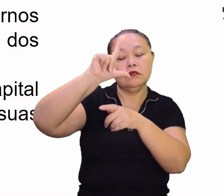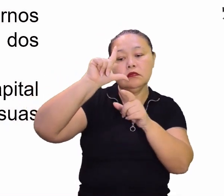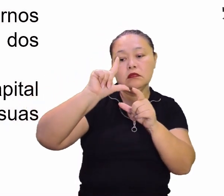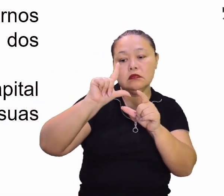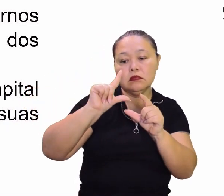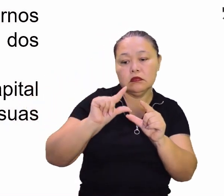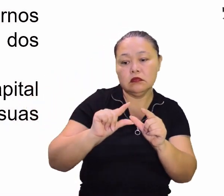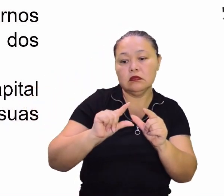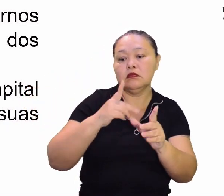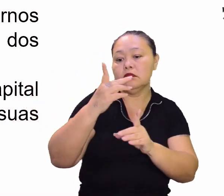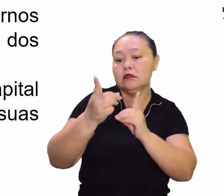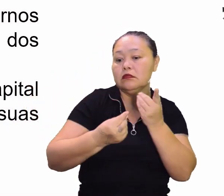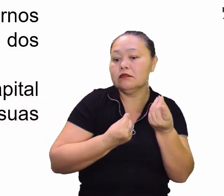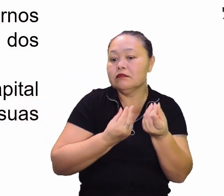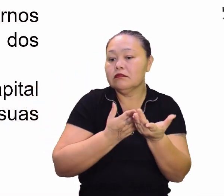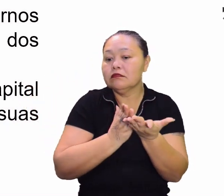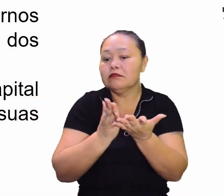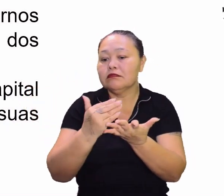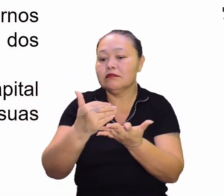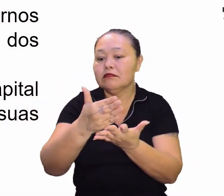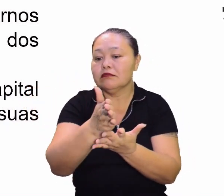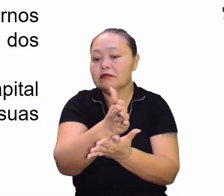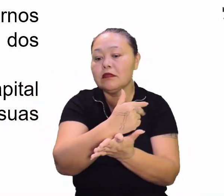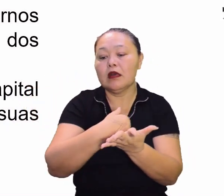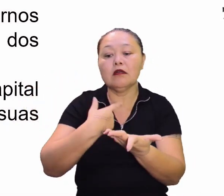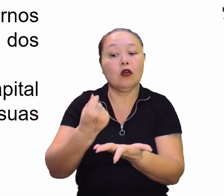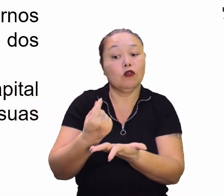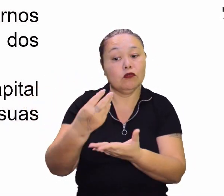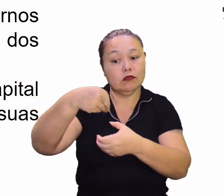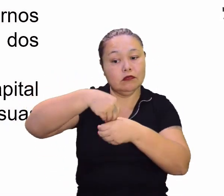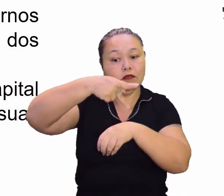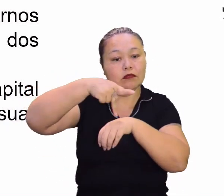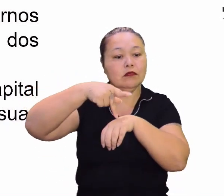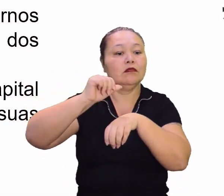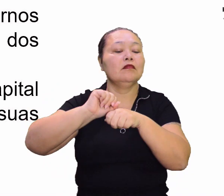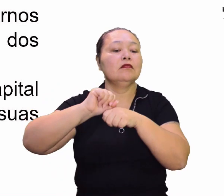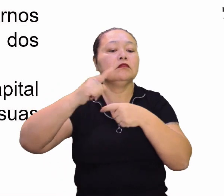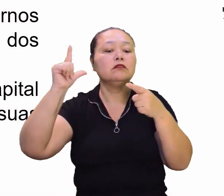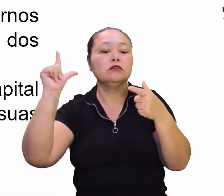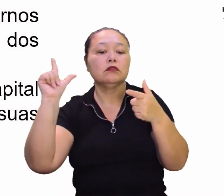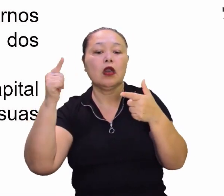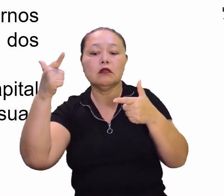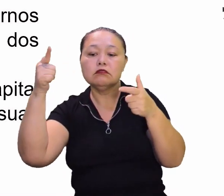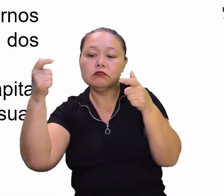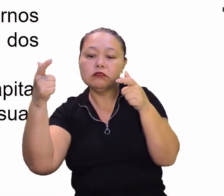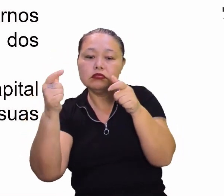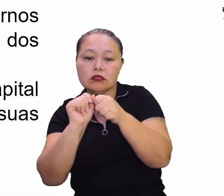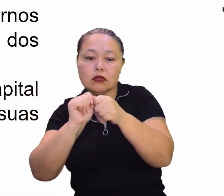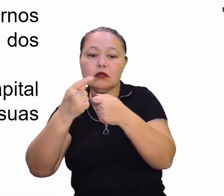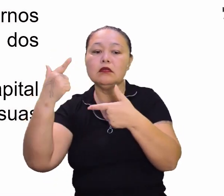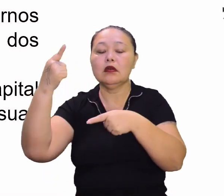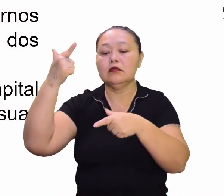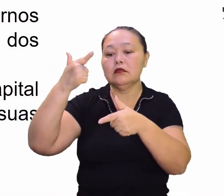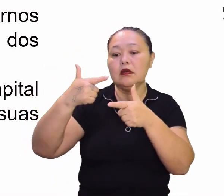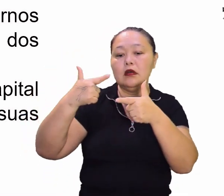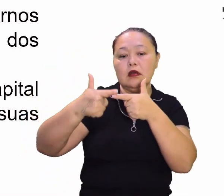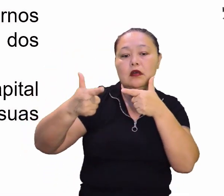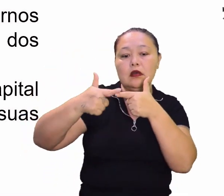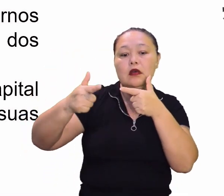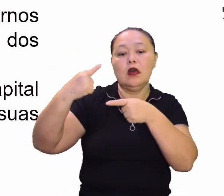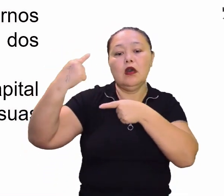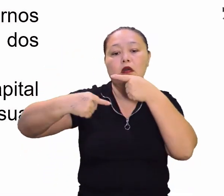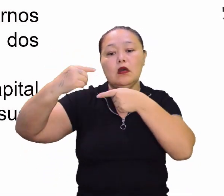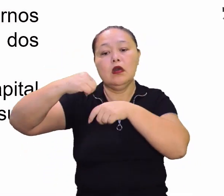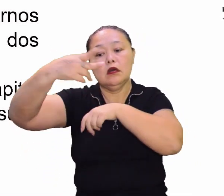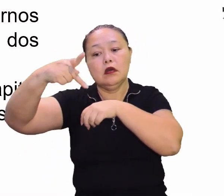para dinamizar a economia. D. Diminuir os conflitos políticos internos e externos que